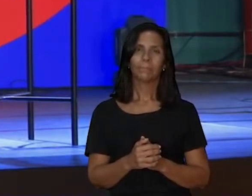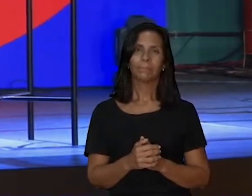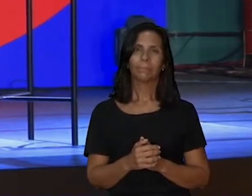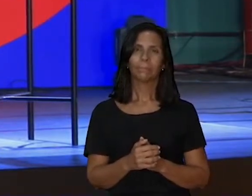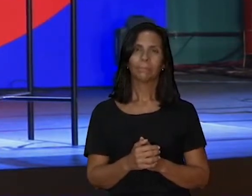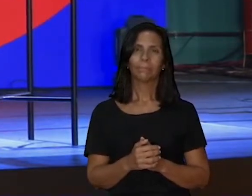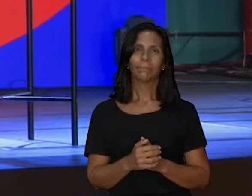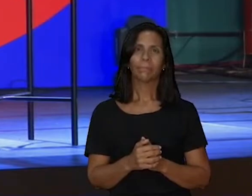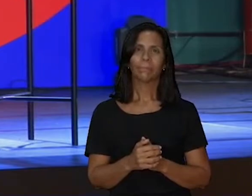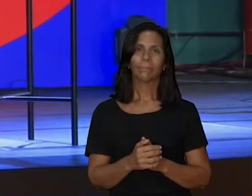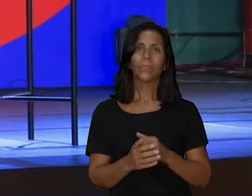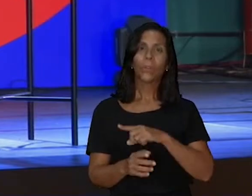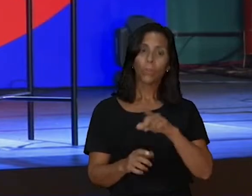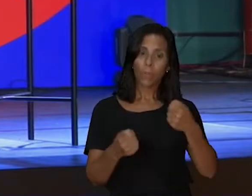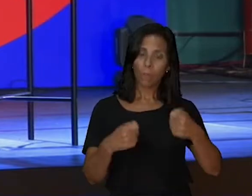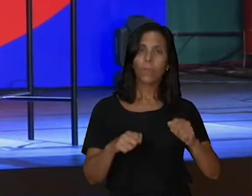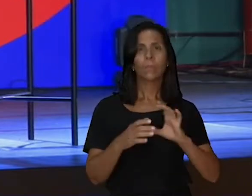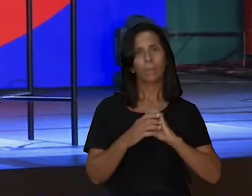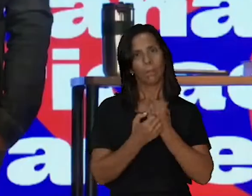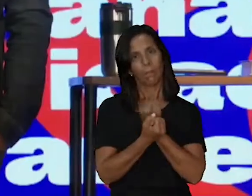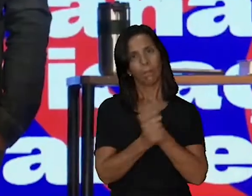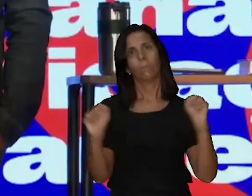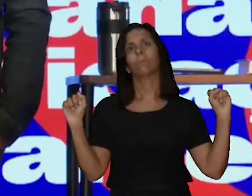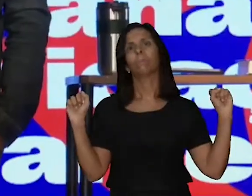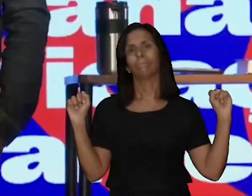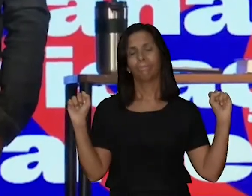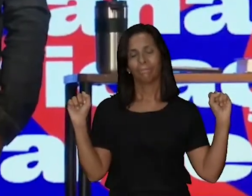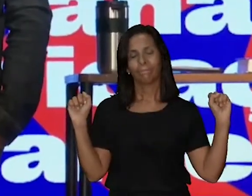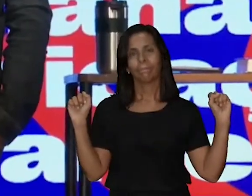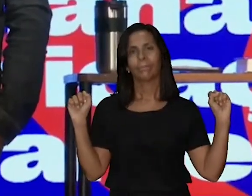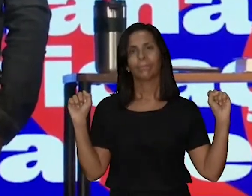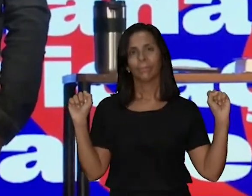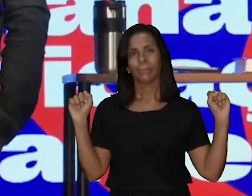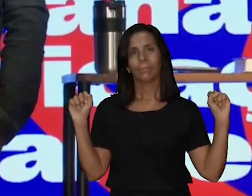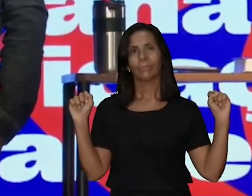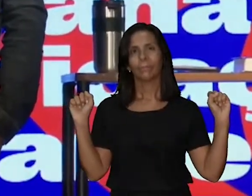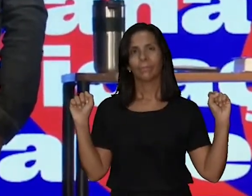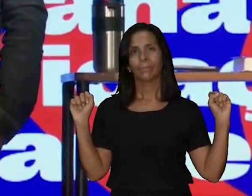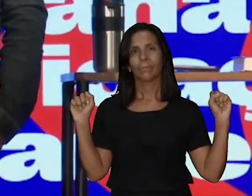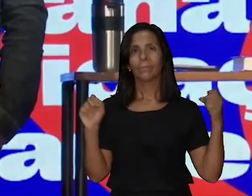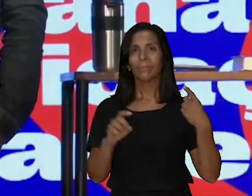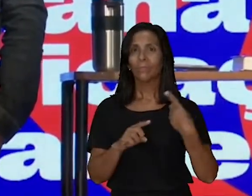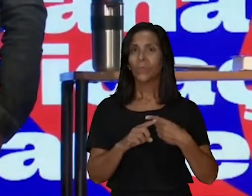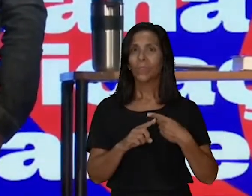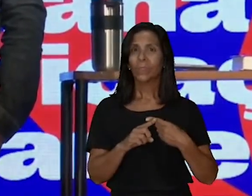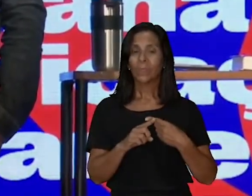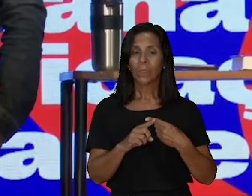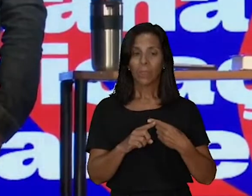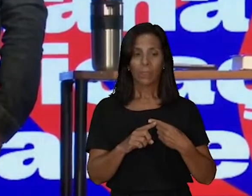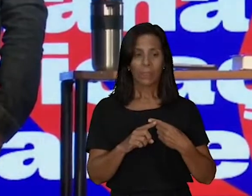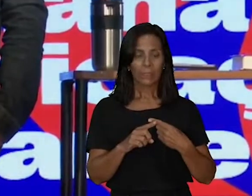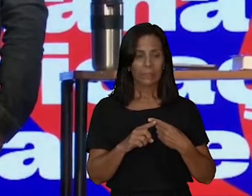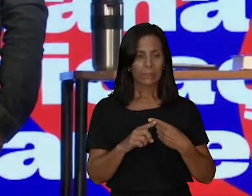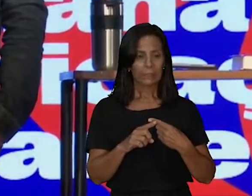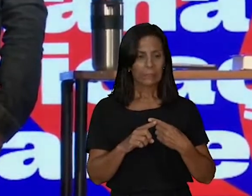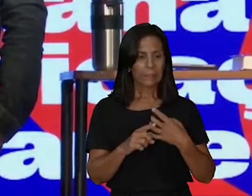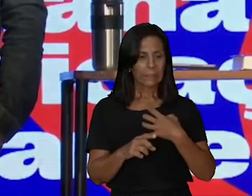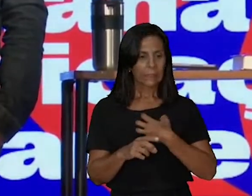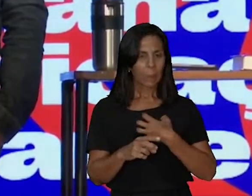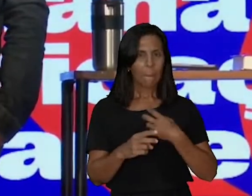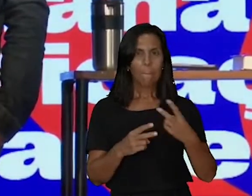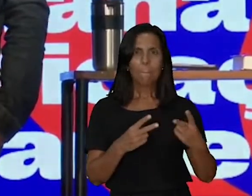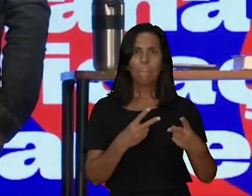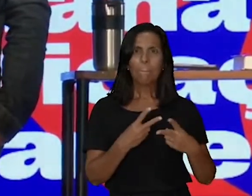talvez você precise ser liberto disso. Porque se você está nessa prisão, você precisa de